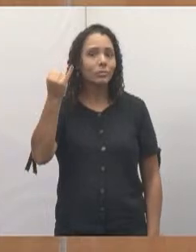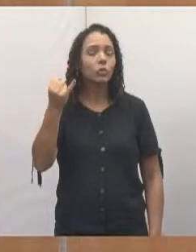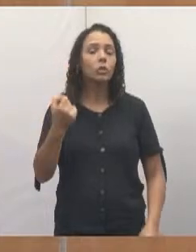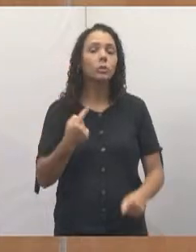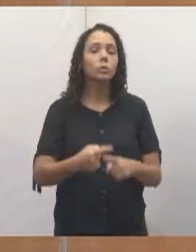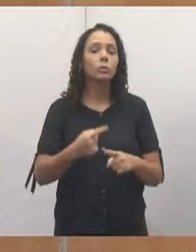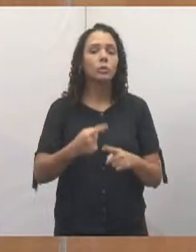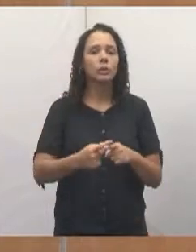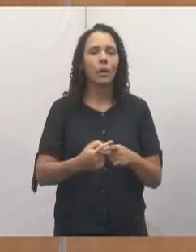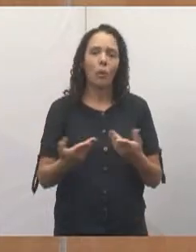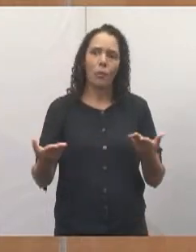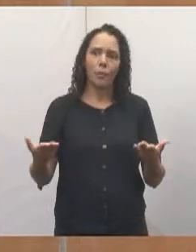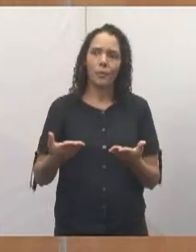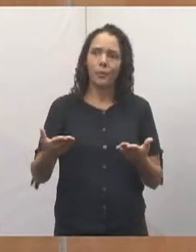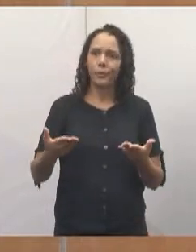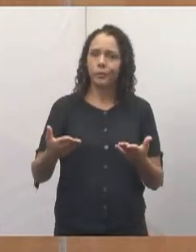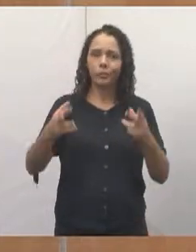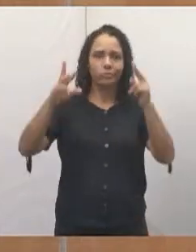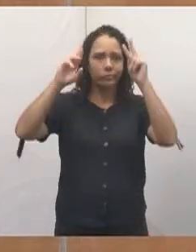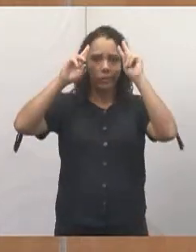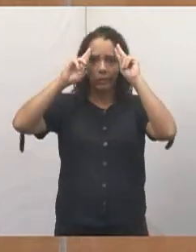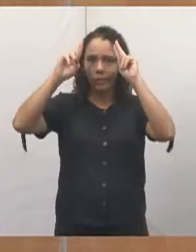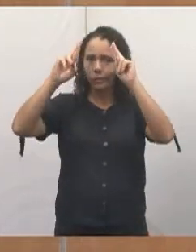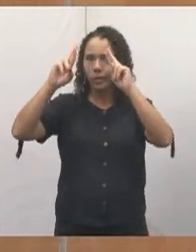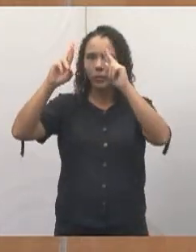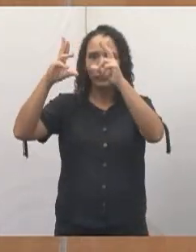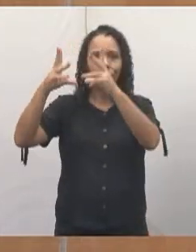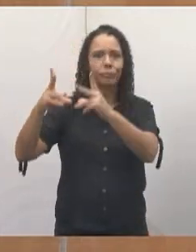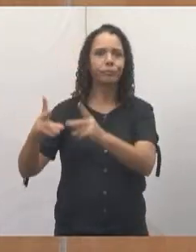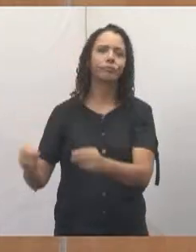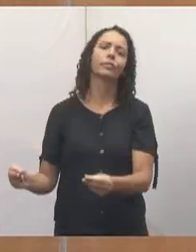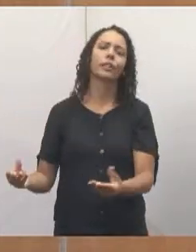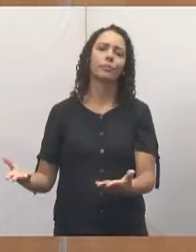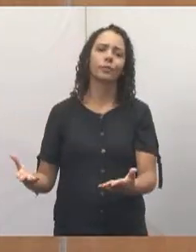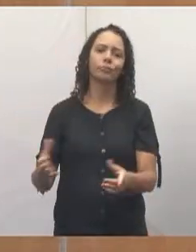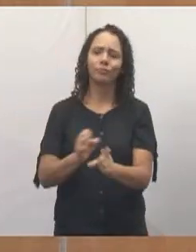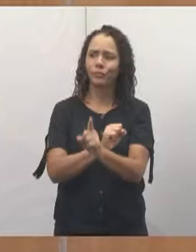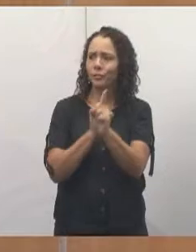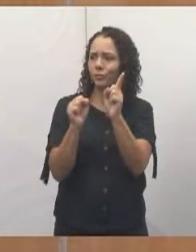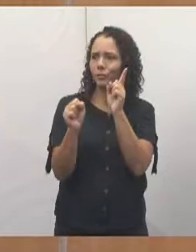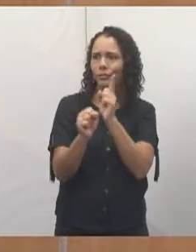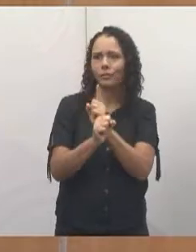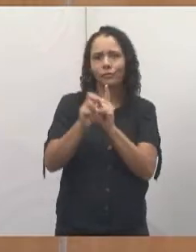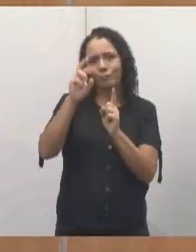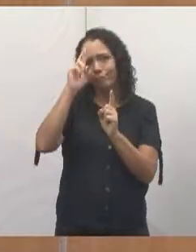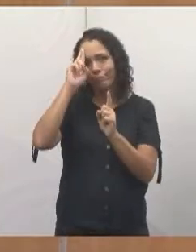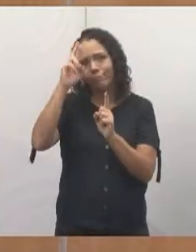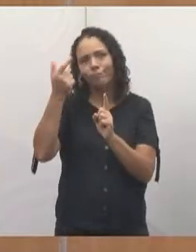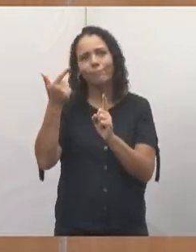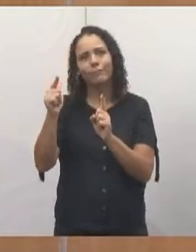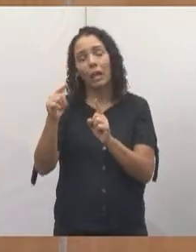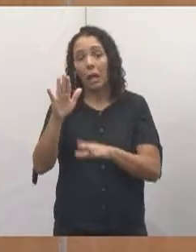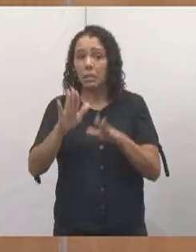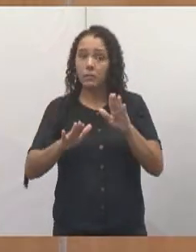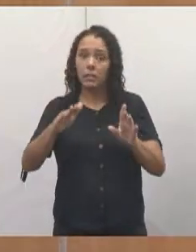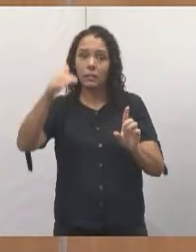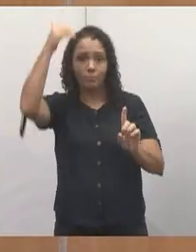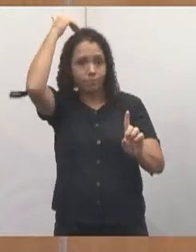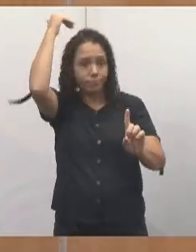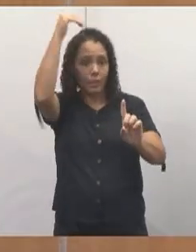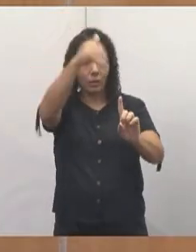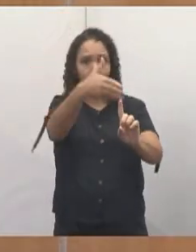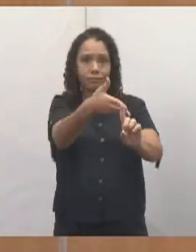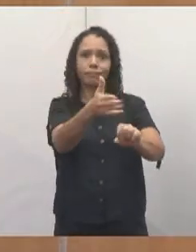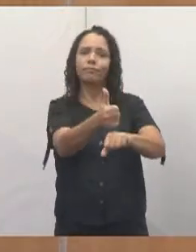pessoas perderam esse respeito, a sociedade perdeu esse respeito, talvez até por culpa dos próprios profissionais. Então,